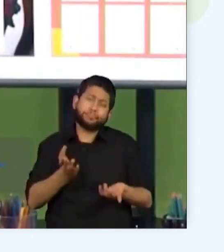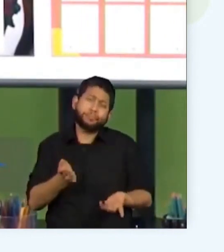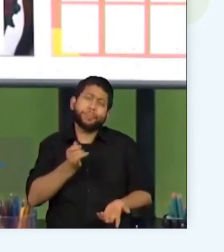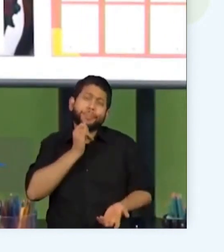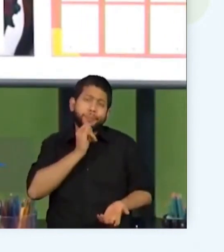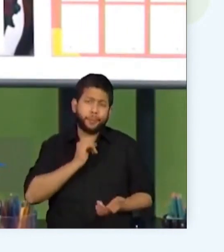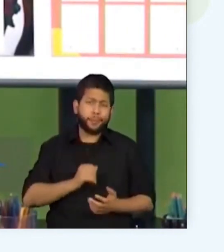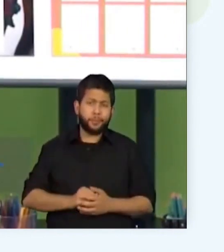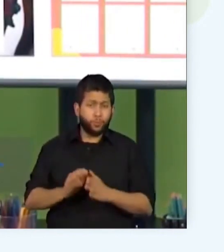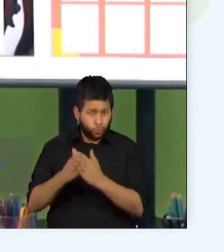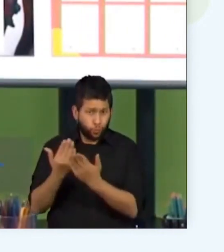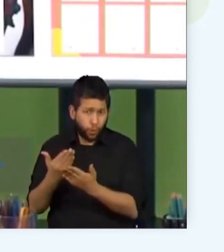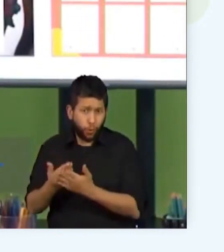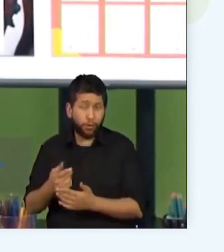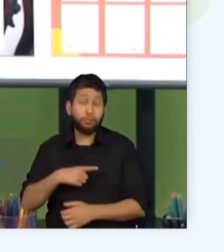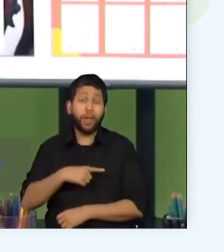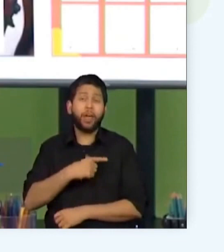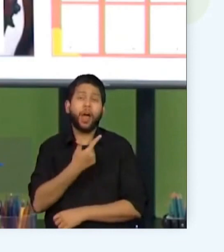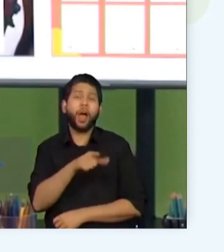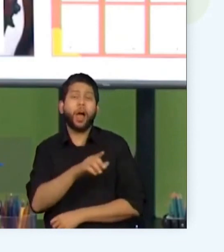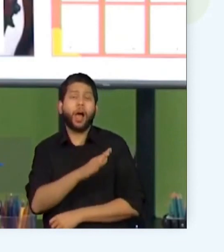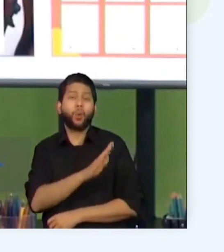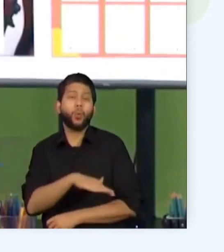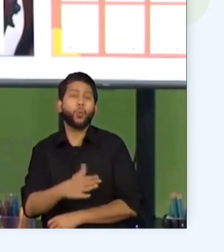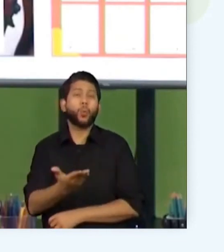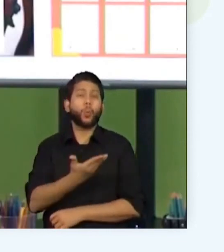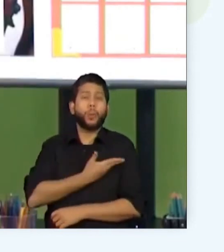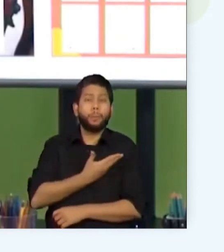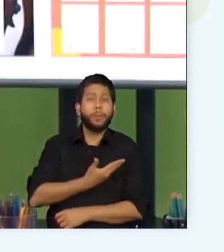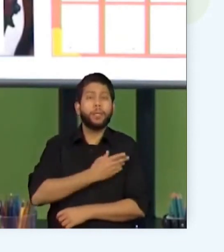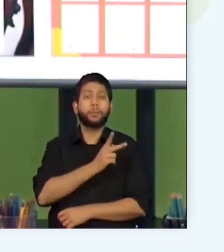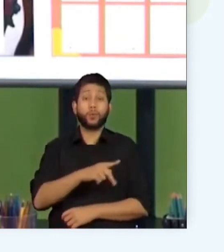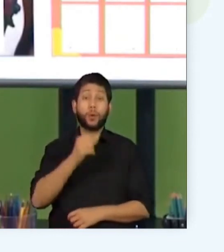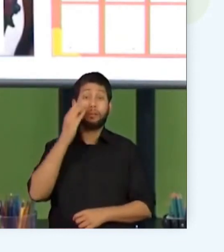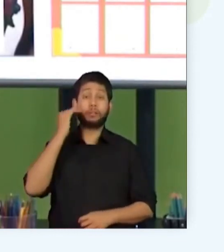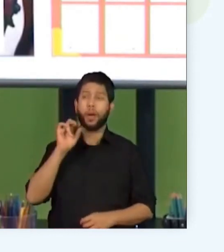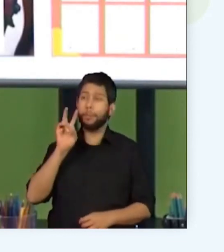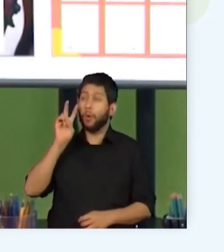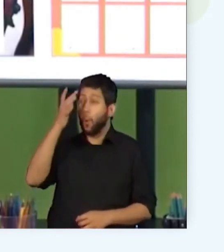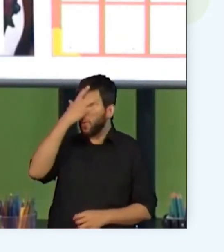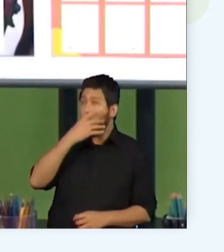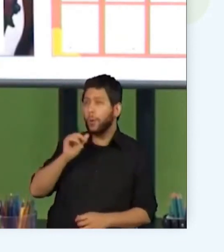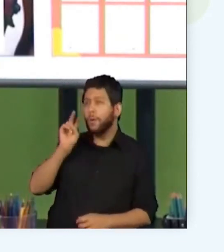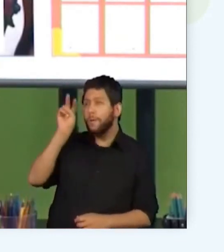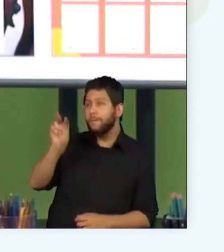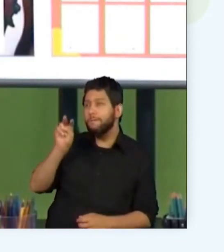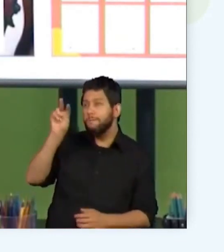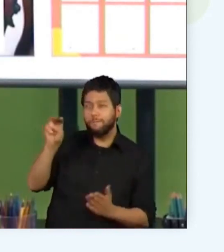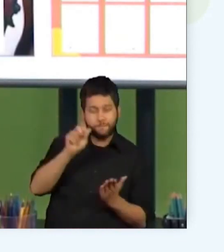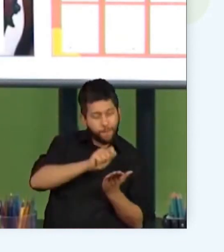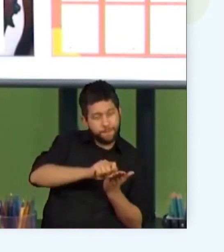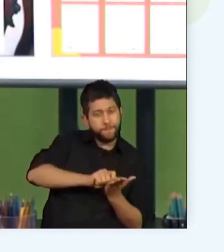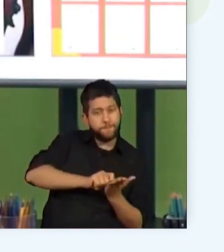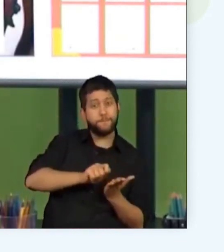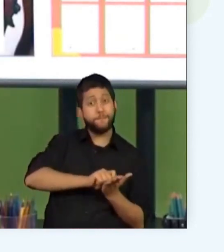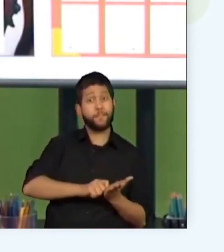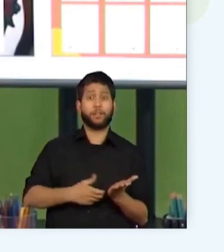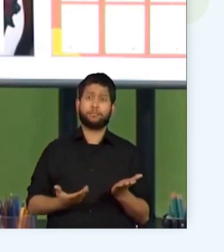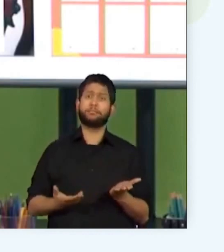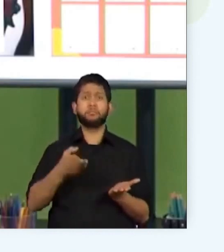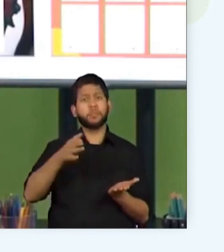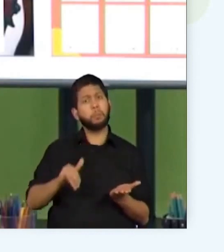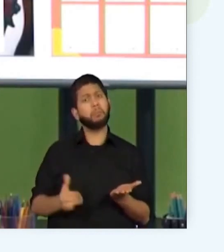que você admira o trabalho dessa pessoa. Então, ele sabe fazer caricatura, ele sabe fazer desenho à mão.